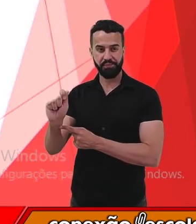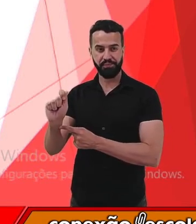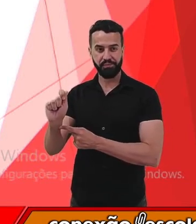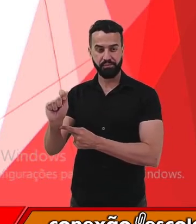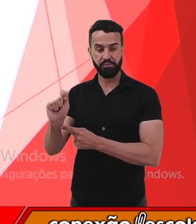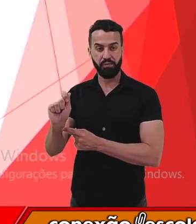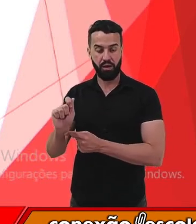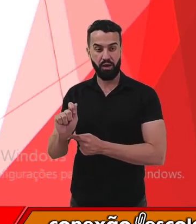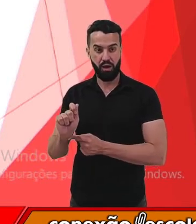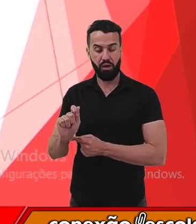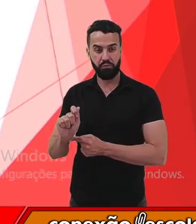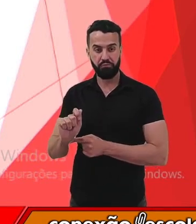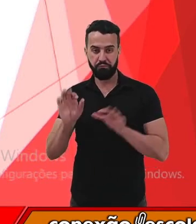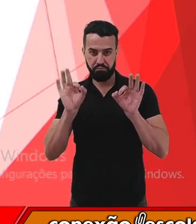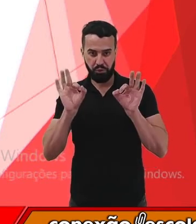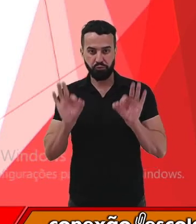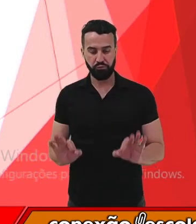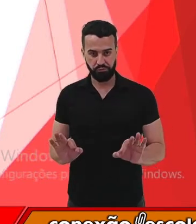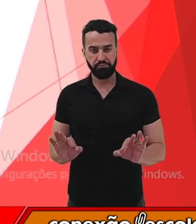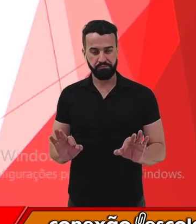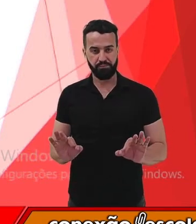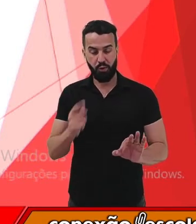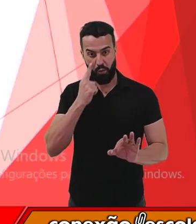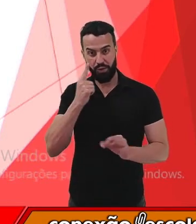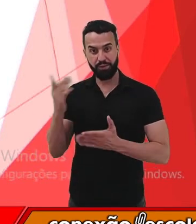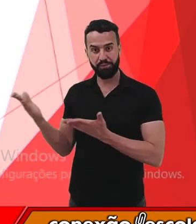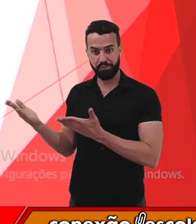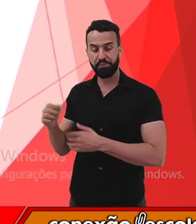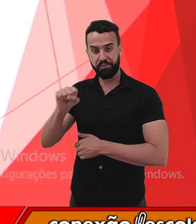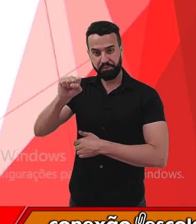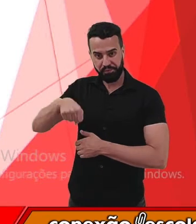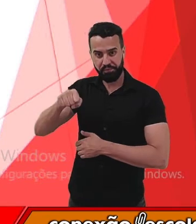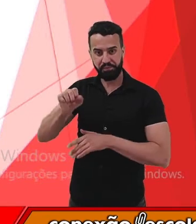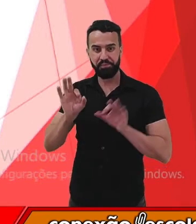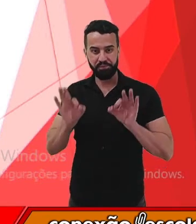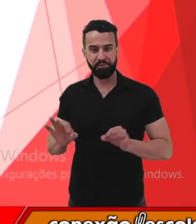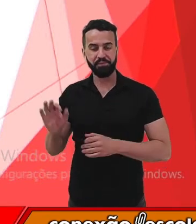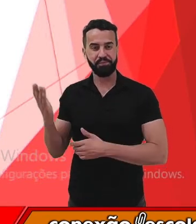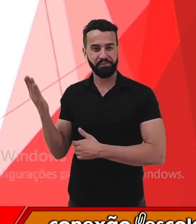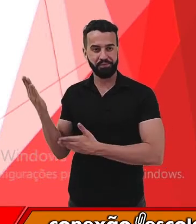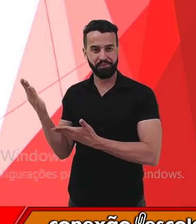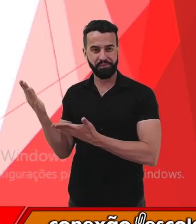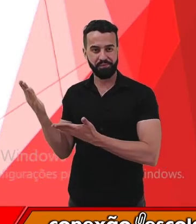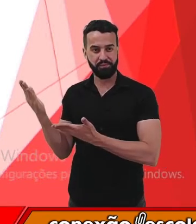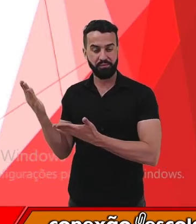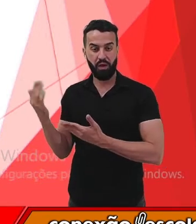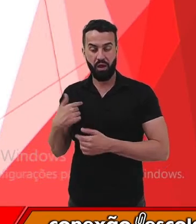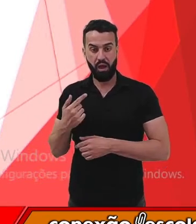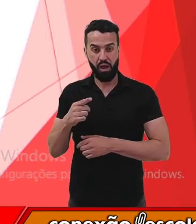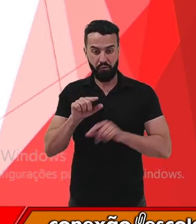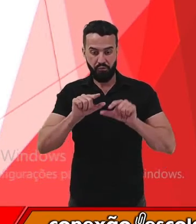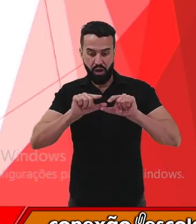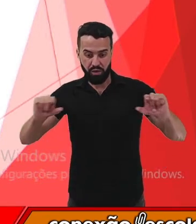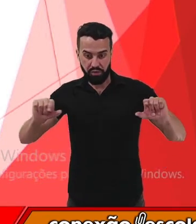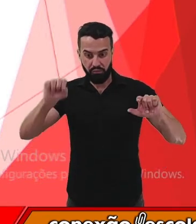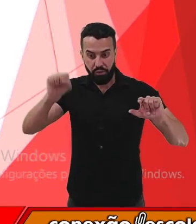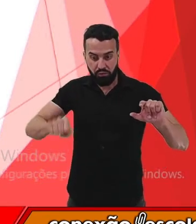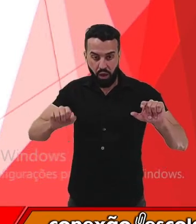forma afirmativa já está dada para vocês, e eu quero que vocês coloquem essa frase afirmativa na